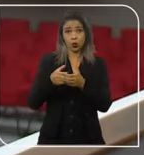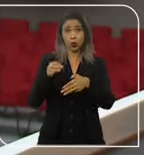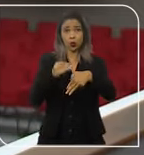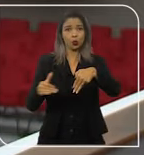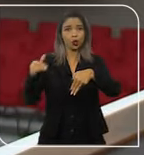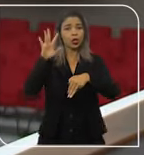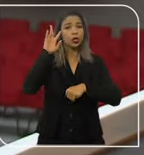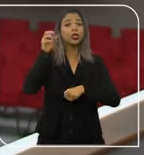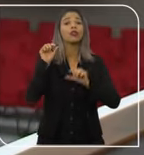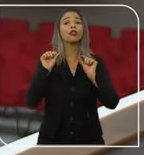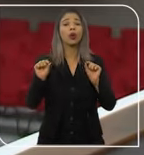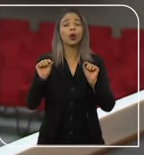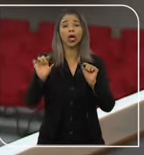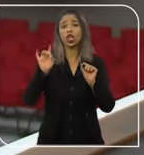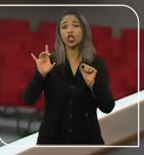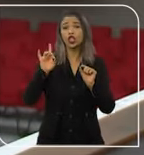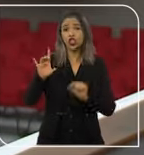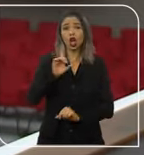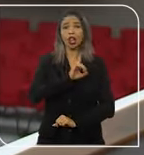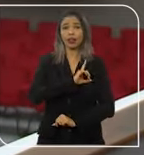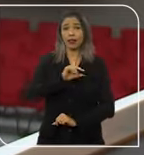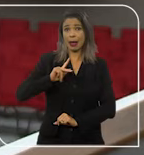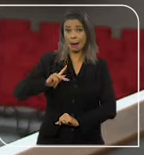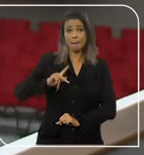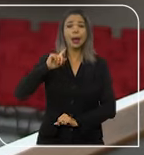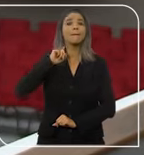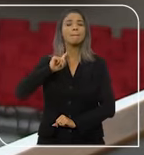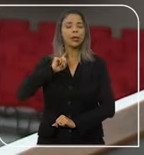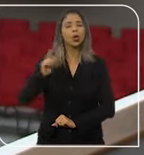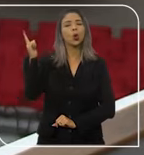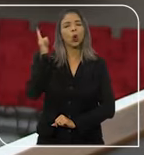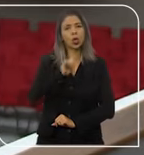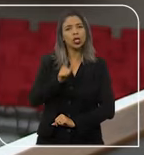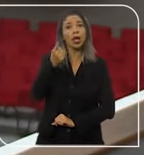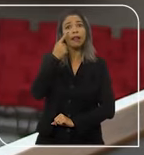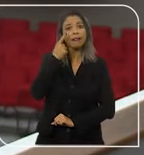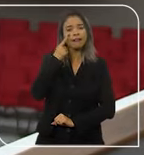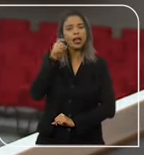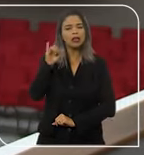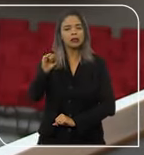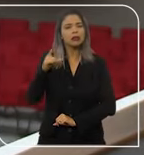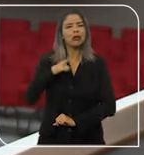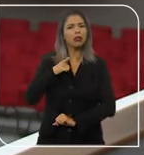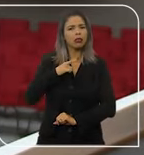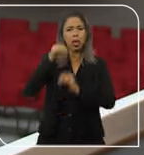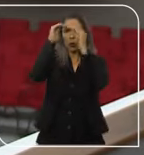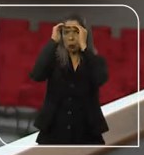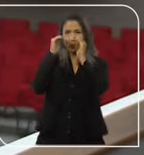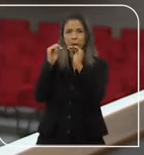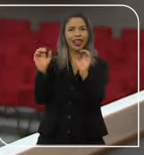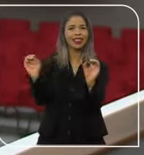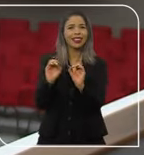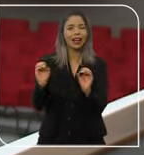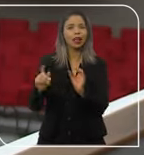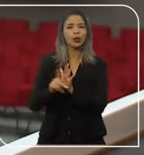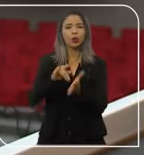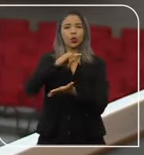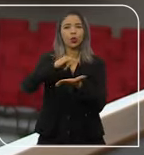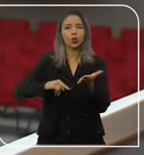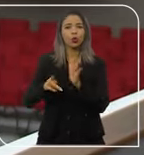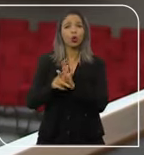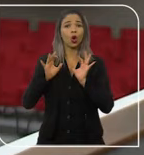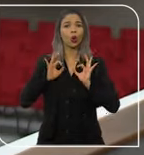os ministros decidiram que somente a Defensoria Pública de Minas Gerais pode verificar eventual descumprimento do termo